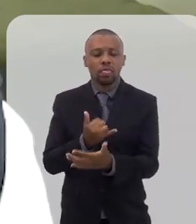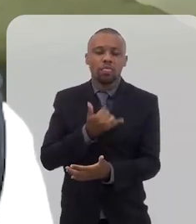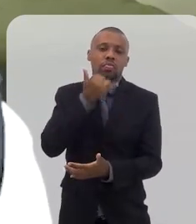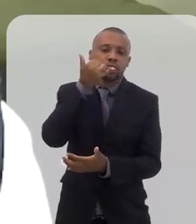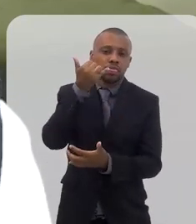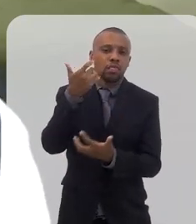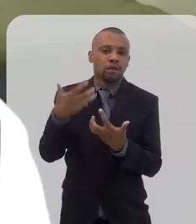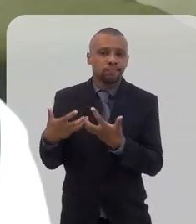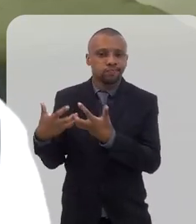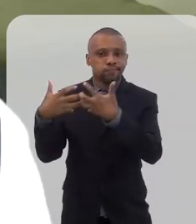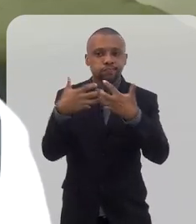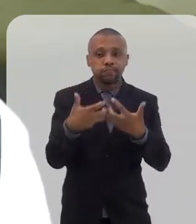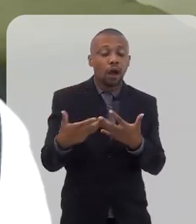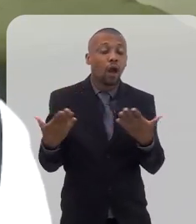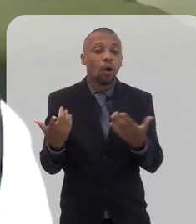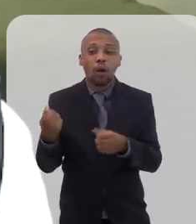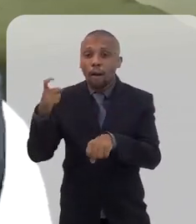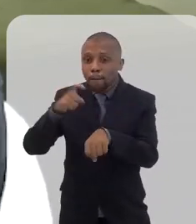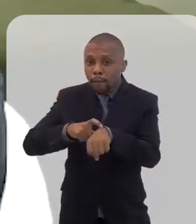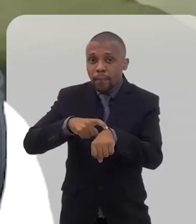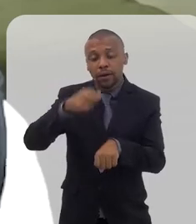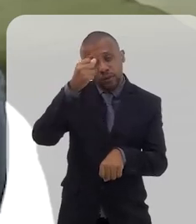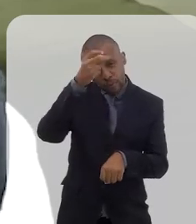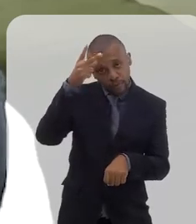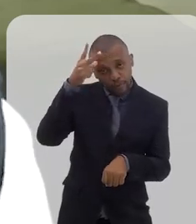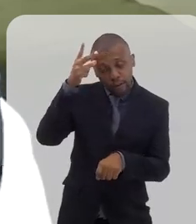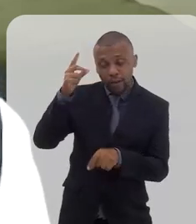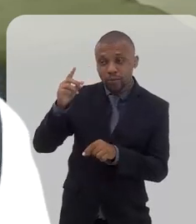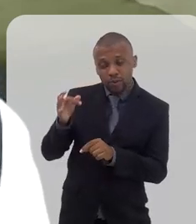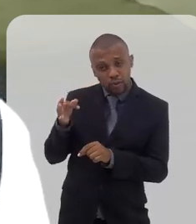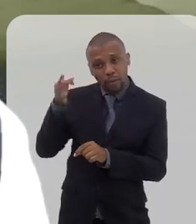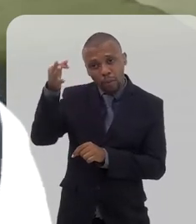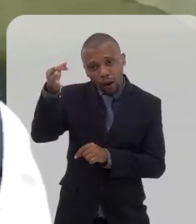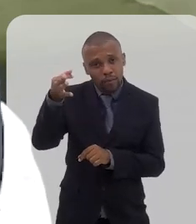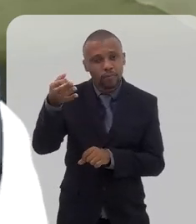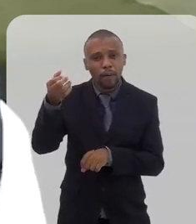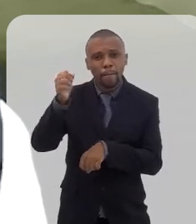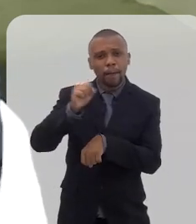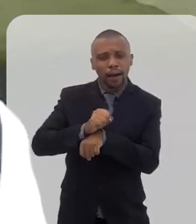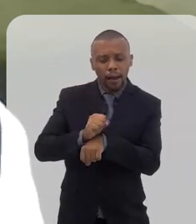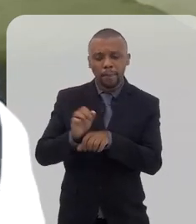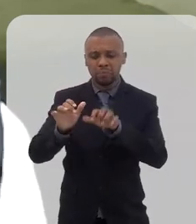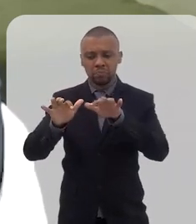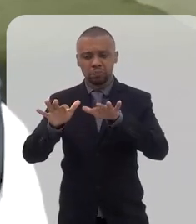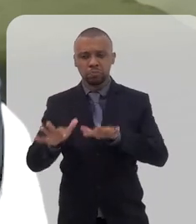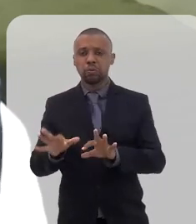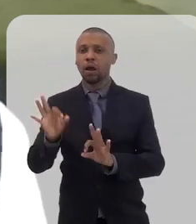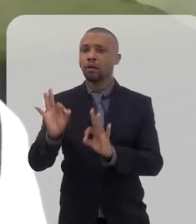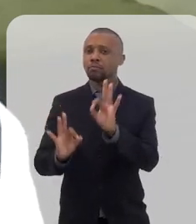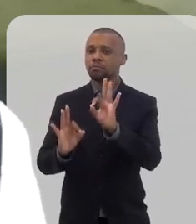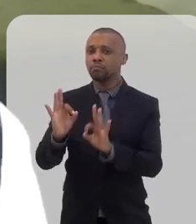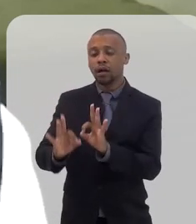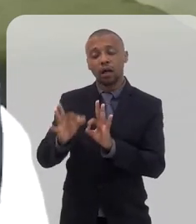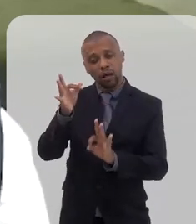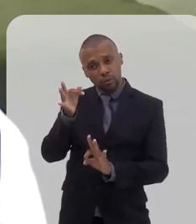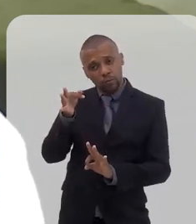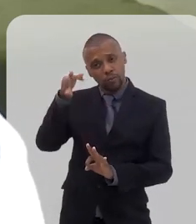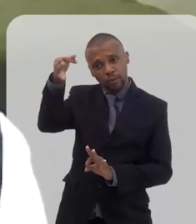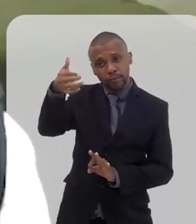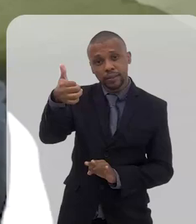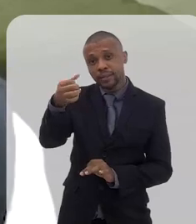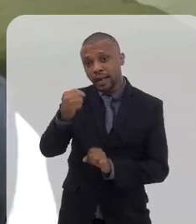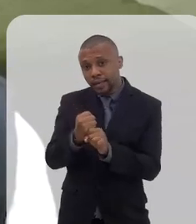é o que você falou, é o momento do prefeito desse, do próximo, parar para fazer o planejamento da próxima